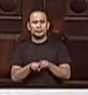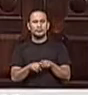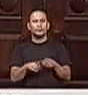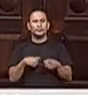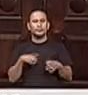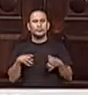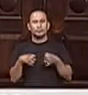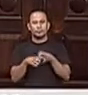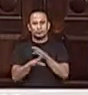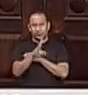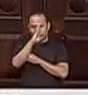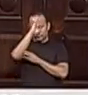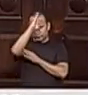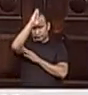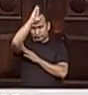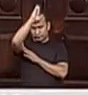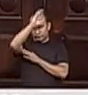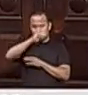Bombeiros, que